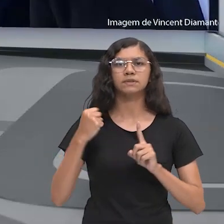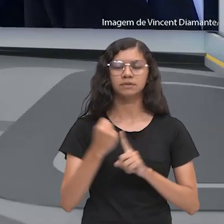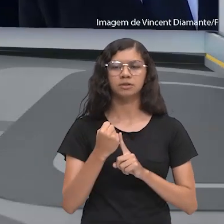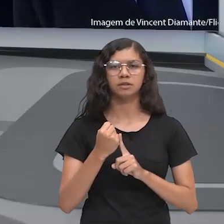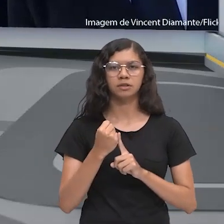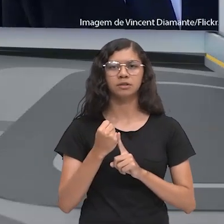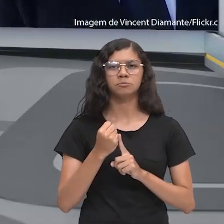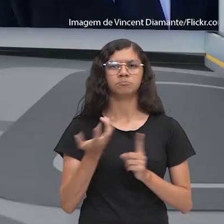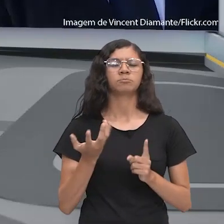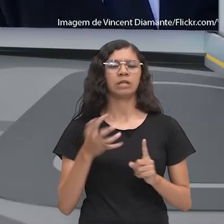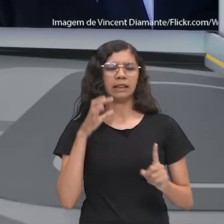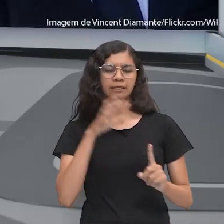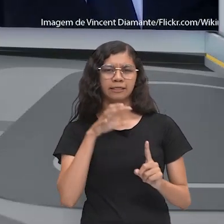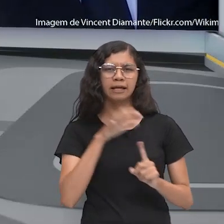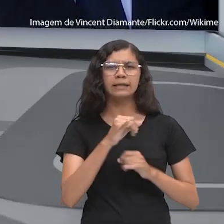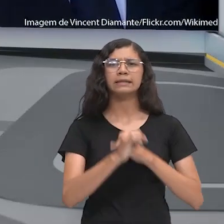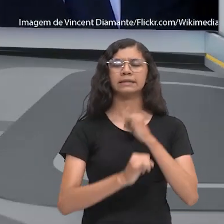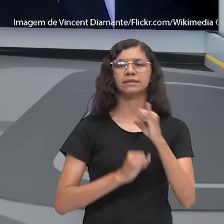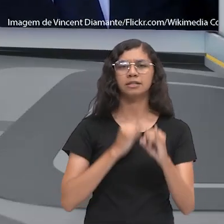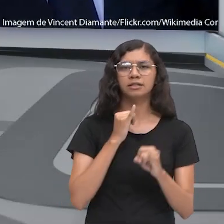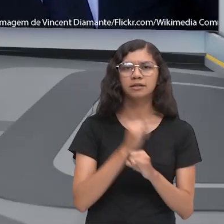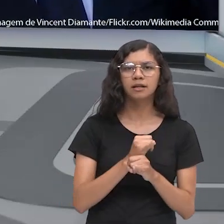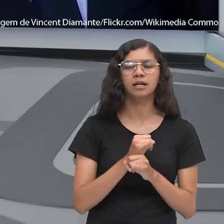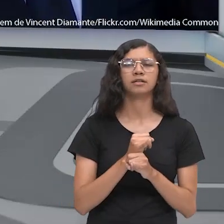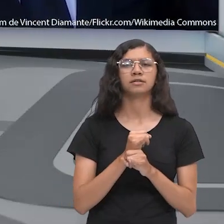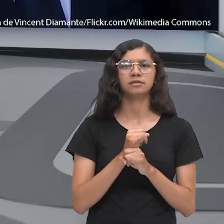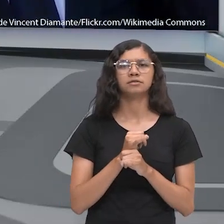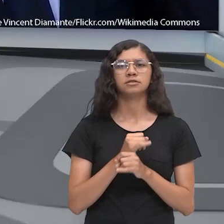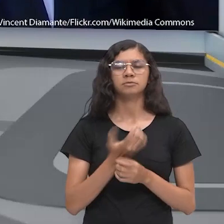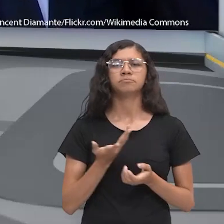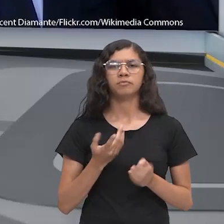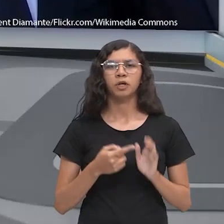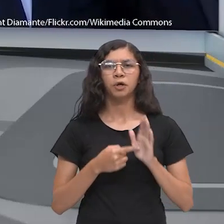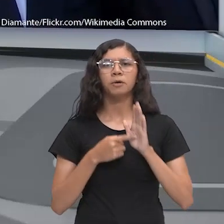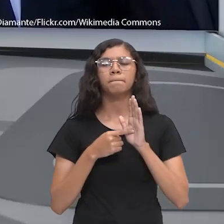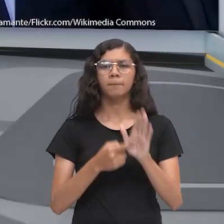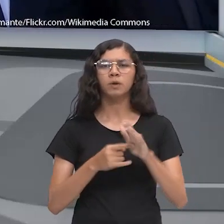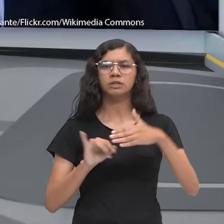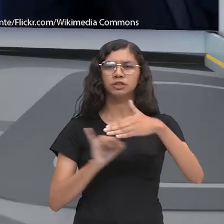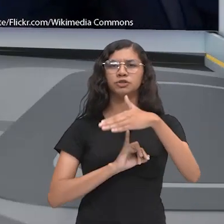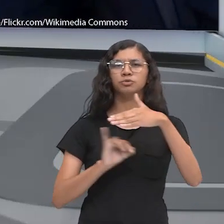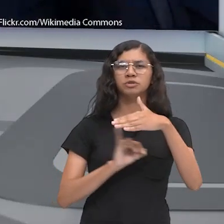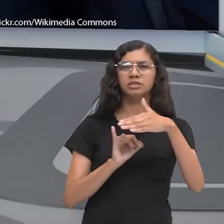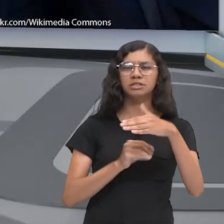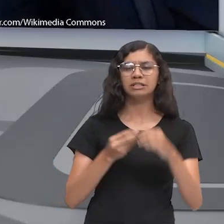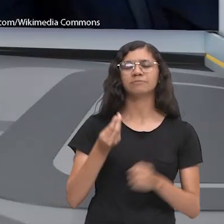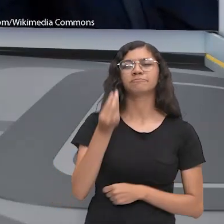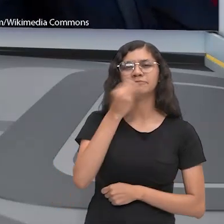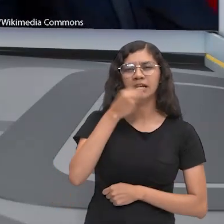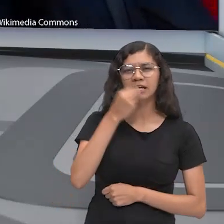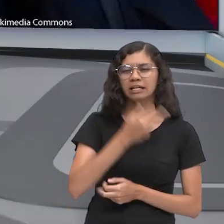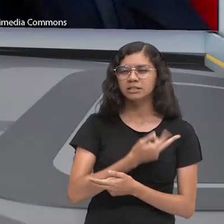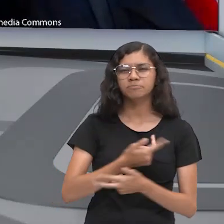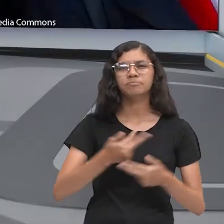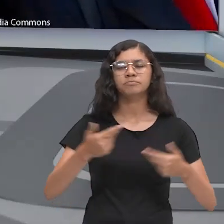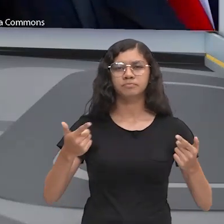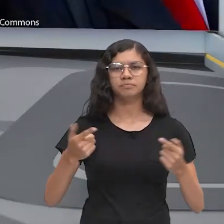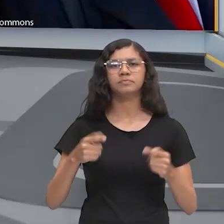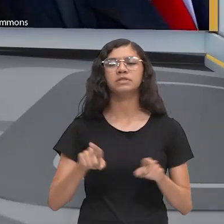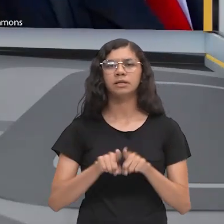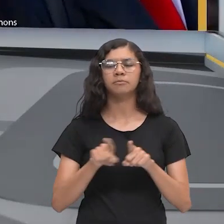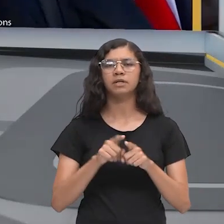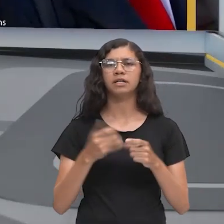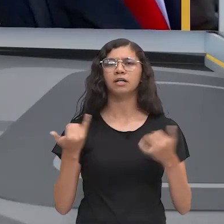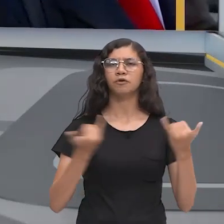ataques cibernéticos que demonstram a fragilidade das instituições e como as